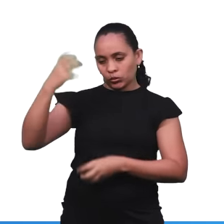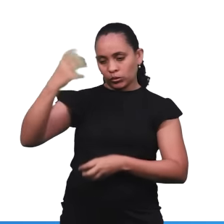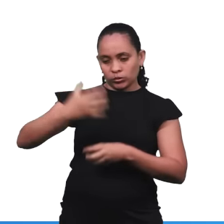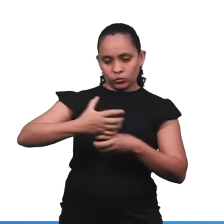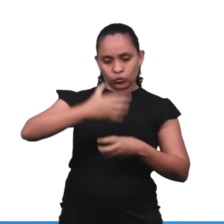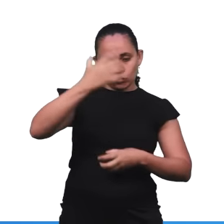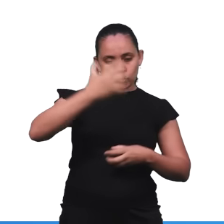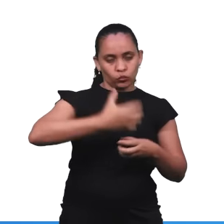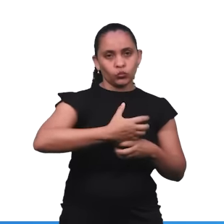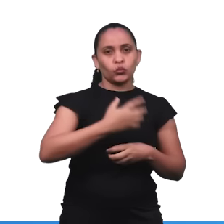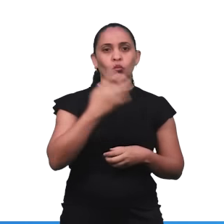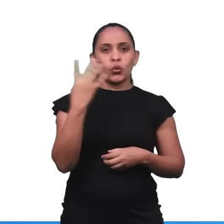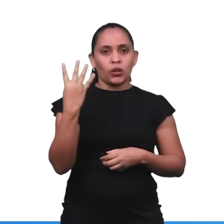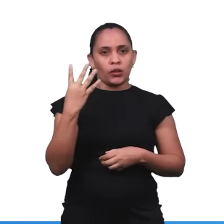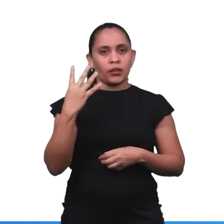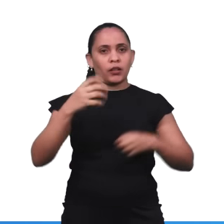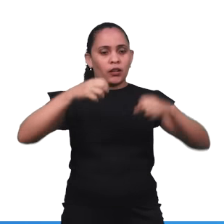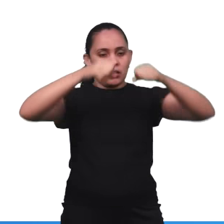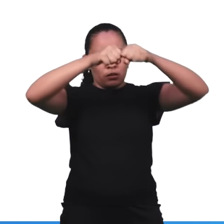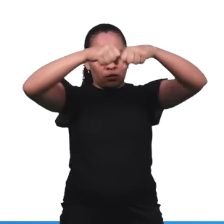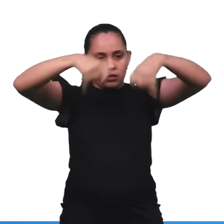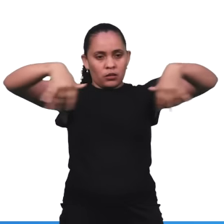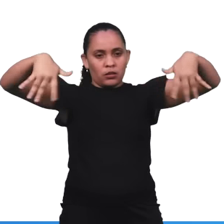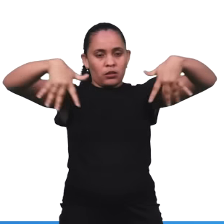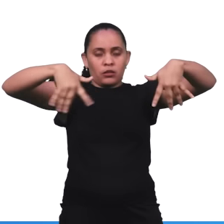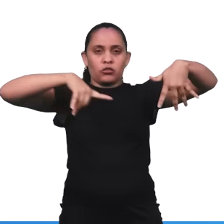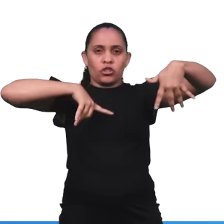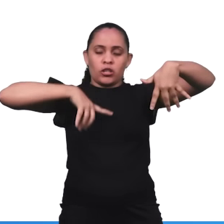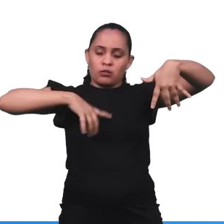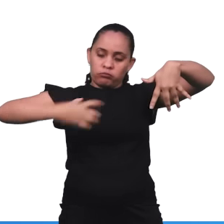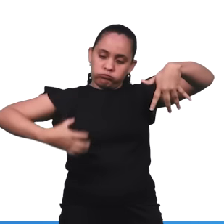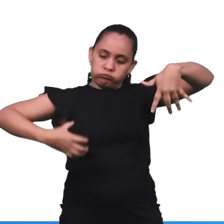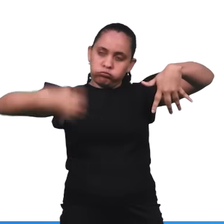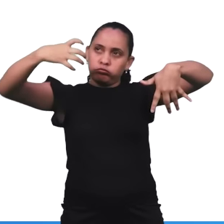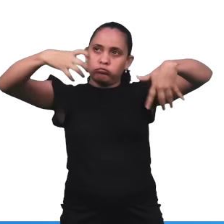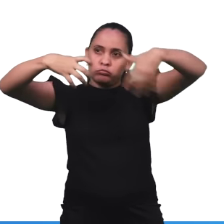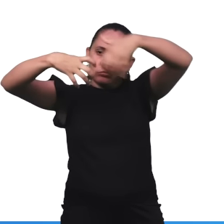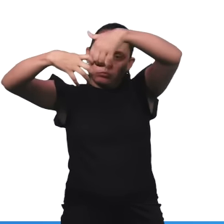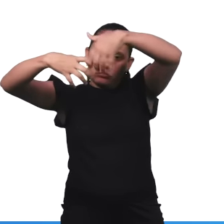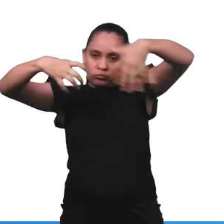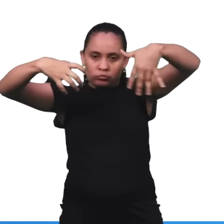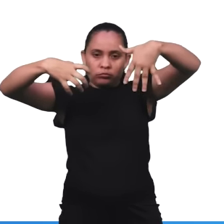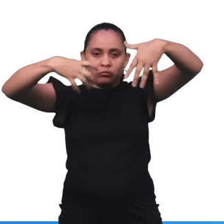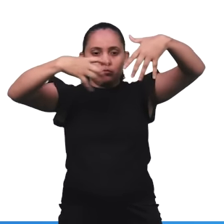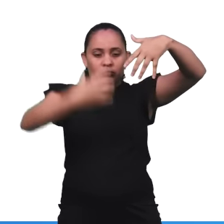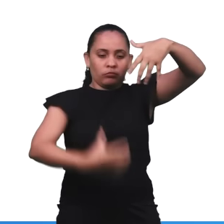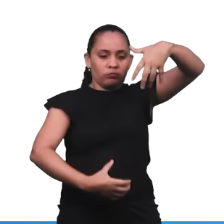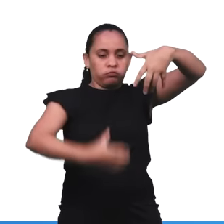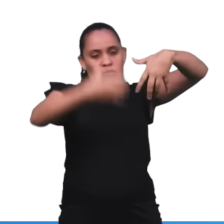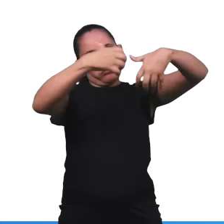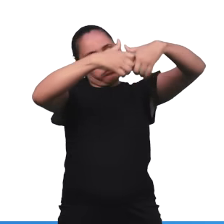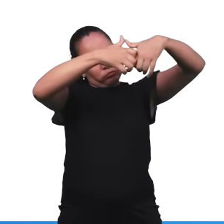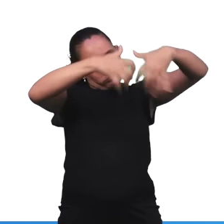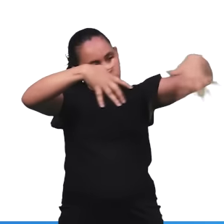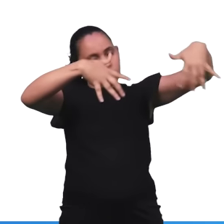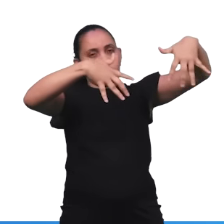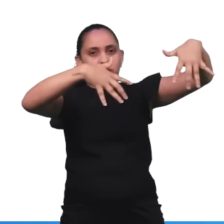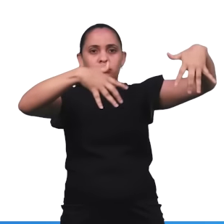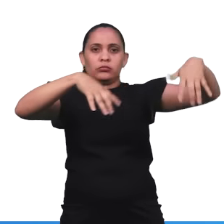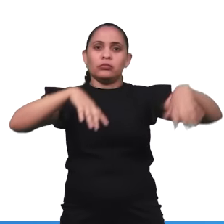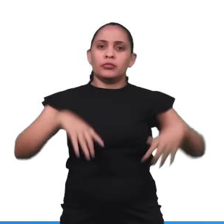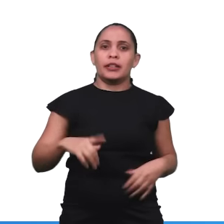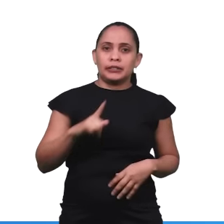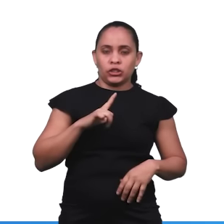aquela cortina era sustentada por 4 colunas e cada uma daquelas colunas era apoiada em uma base.